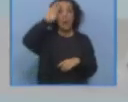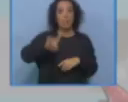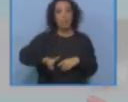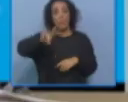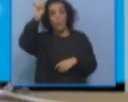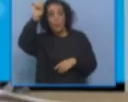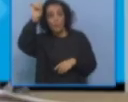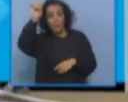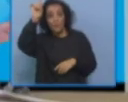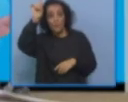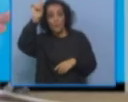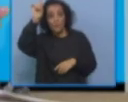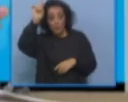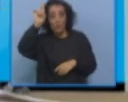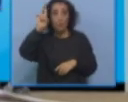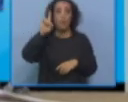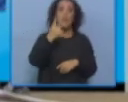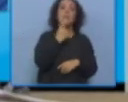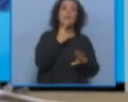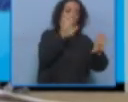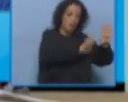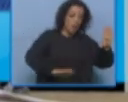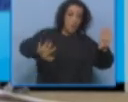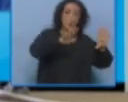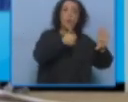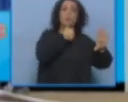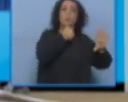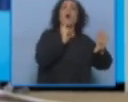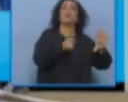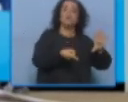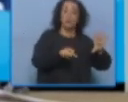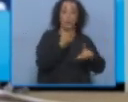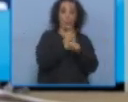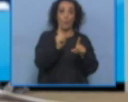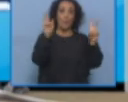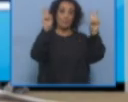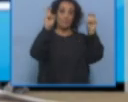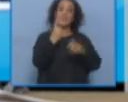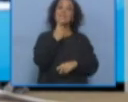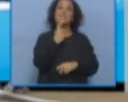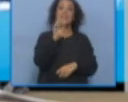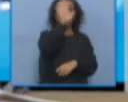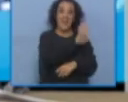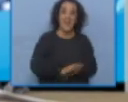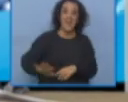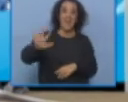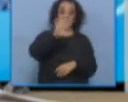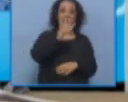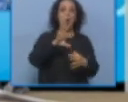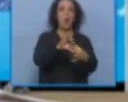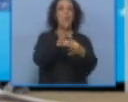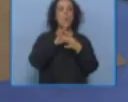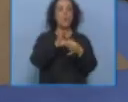e o resto do Reino Unido. Ou seja, o Reino Unido que neste momento está absolutamente